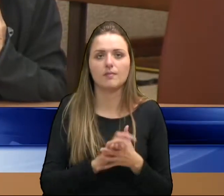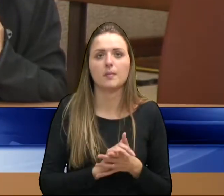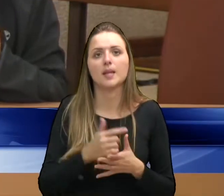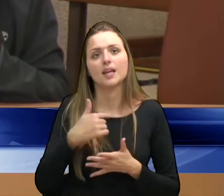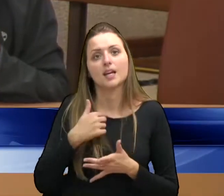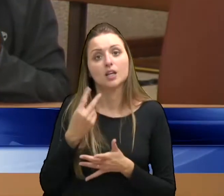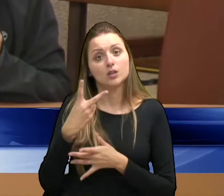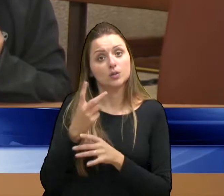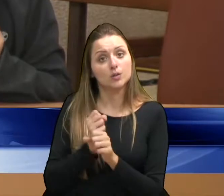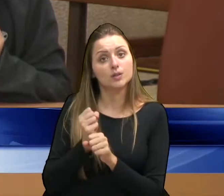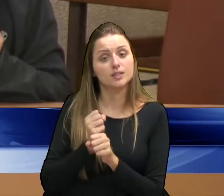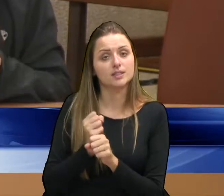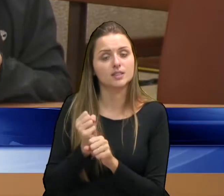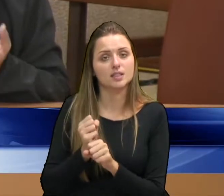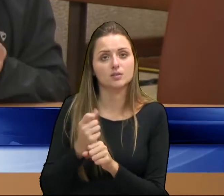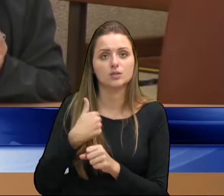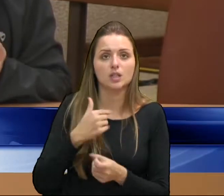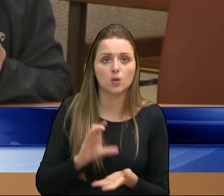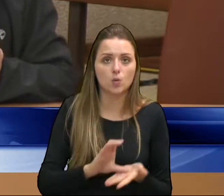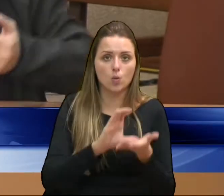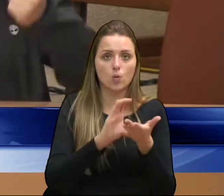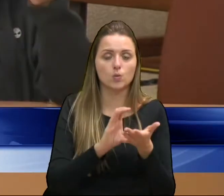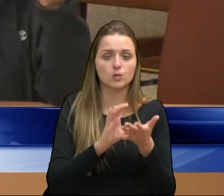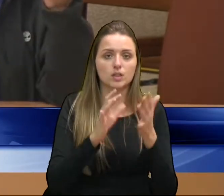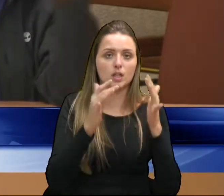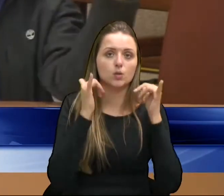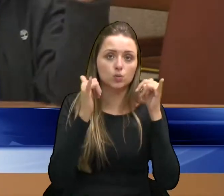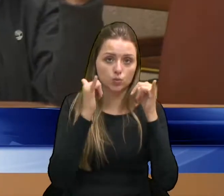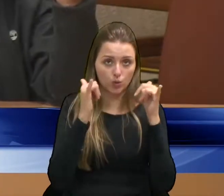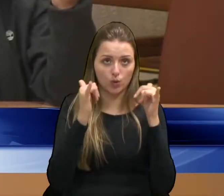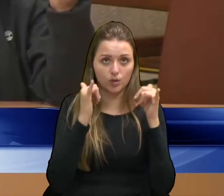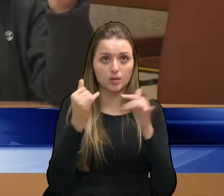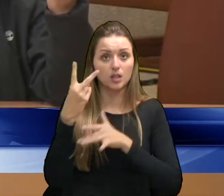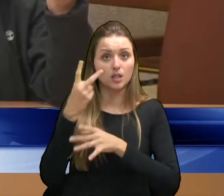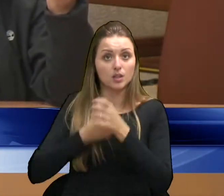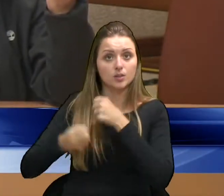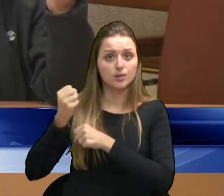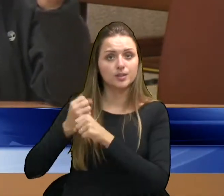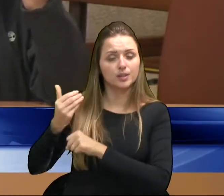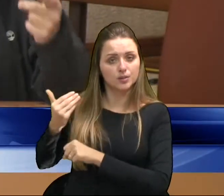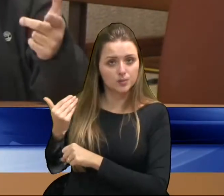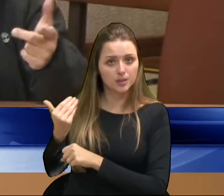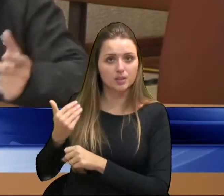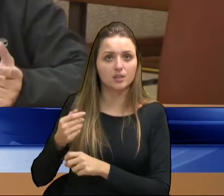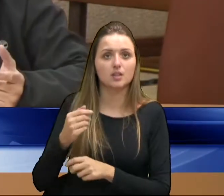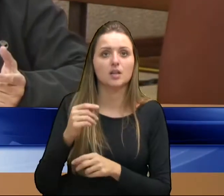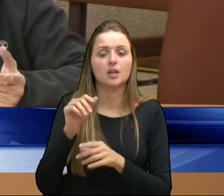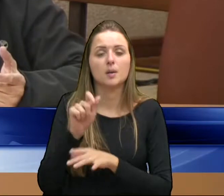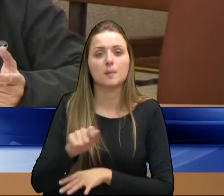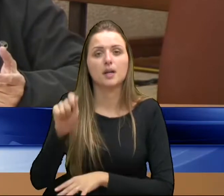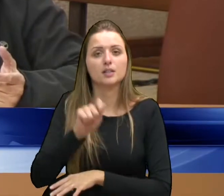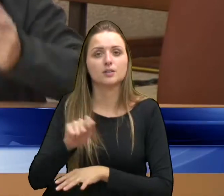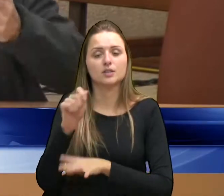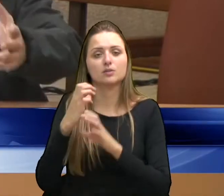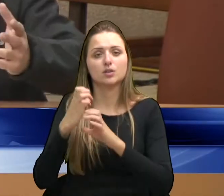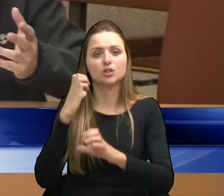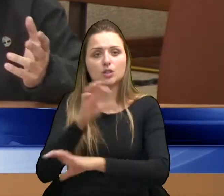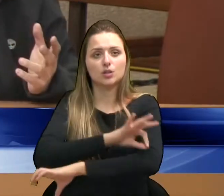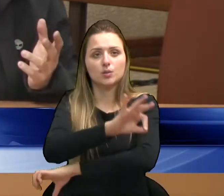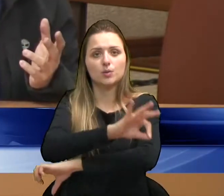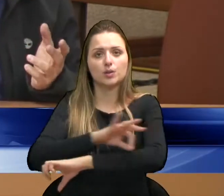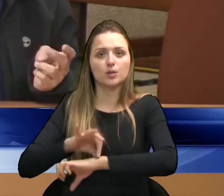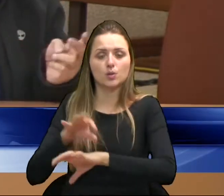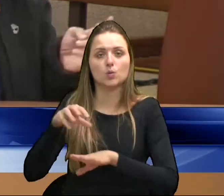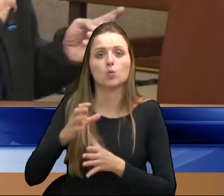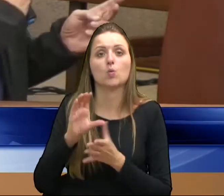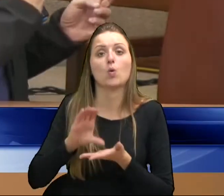durante 2 anos conselheiro de transporte coletivo, 2 anos atrás, pela Sociedade de Engenharia e Arquitetura, no Conselho Municipal de